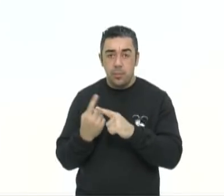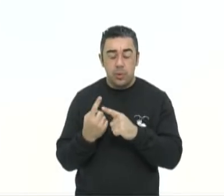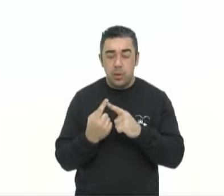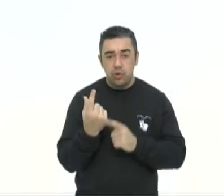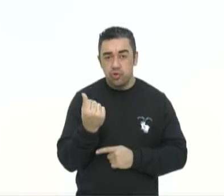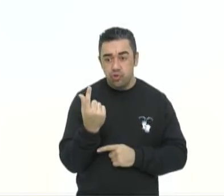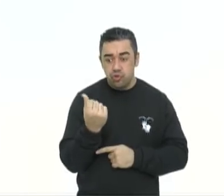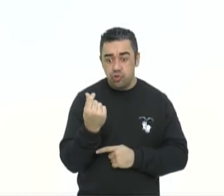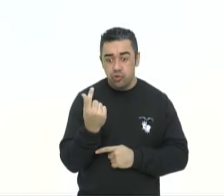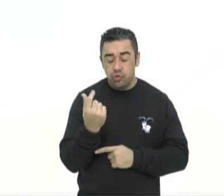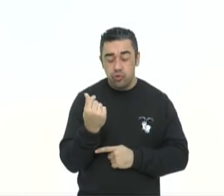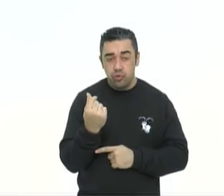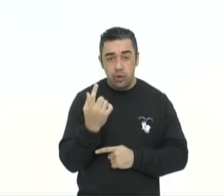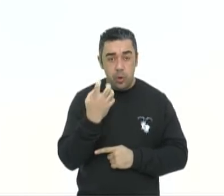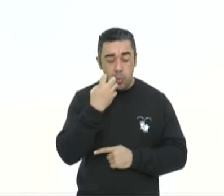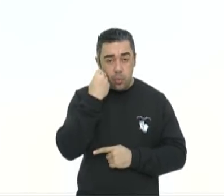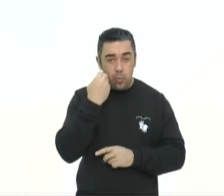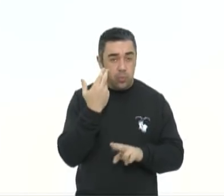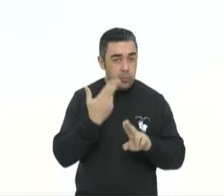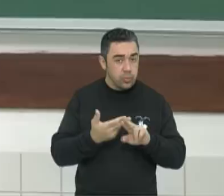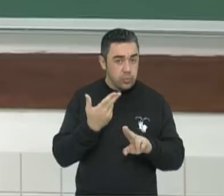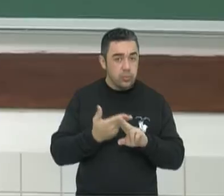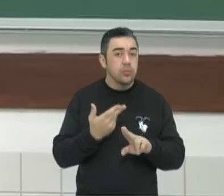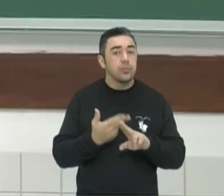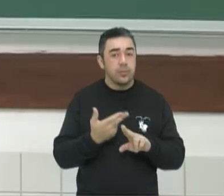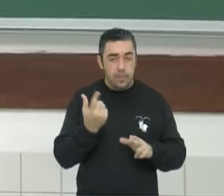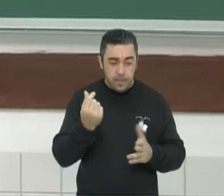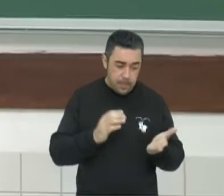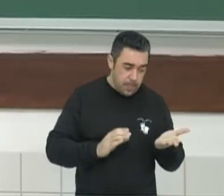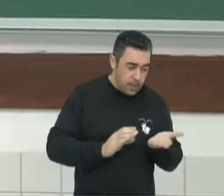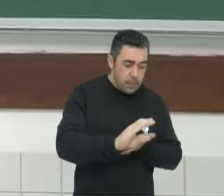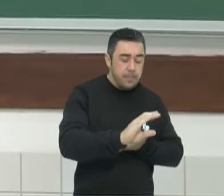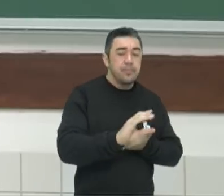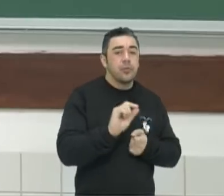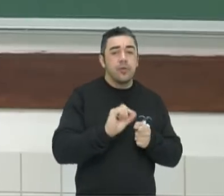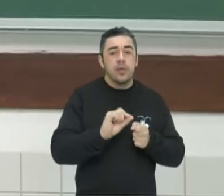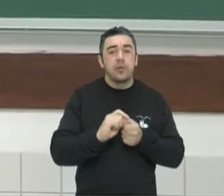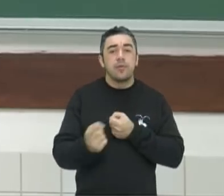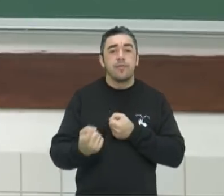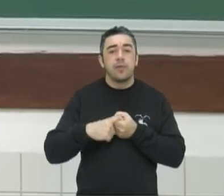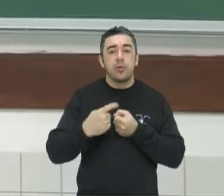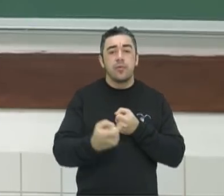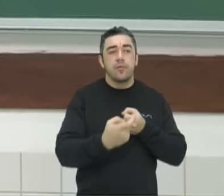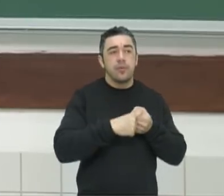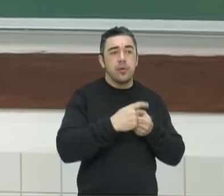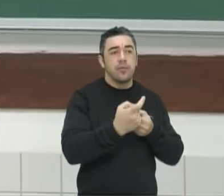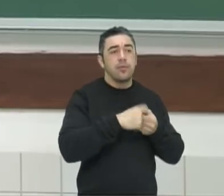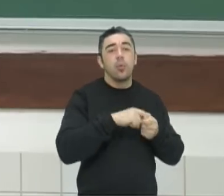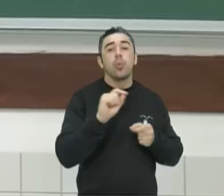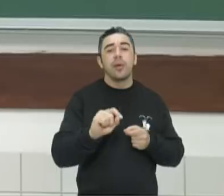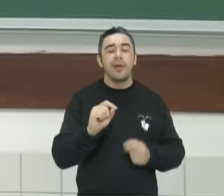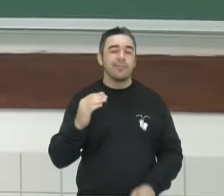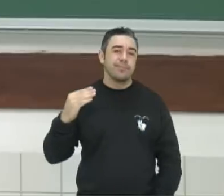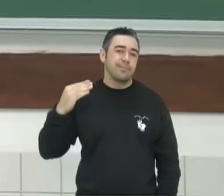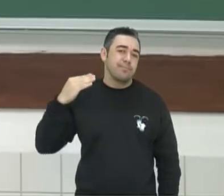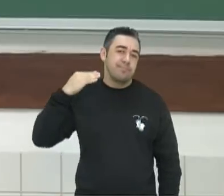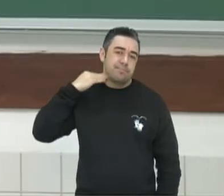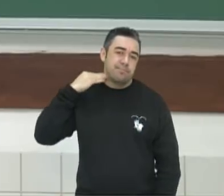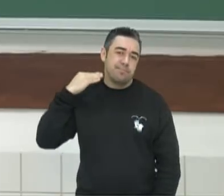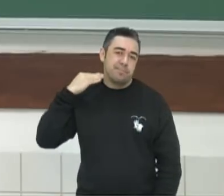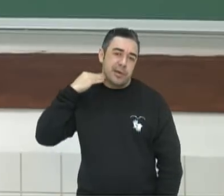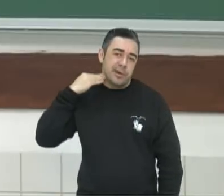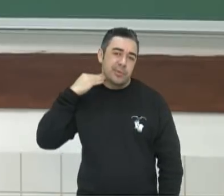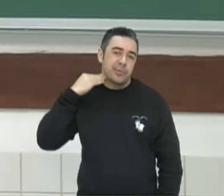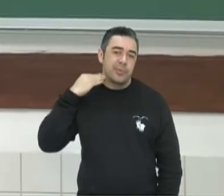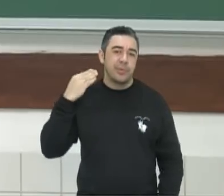dinheiro utilizado, necessário, as empresas se vincularem ao quê? A instituições bancárias, ou seja, os